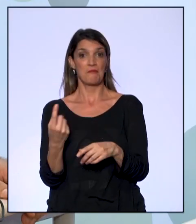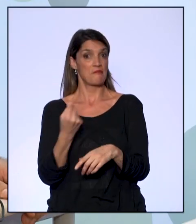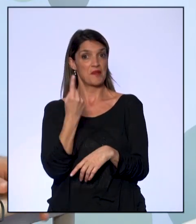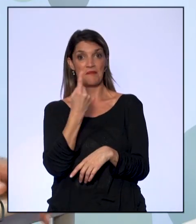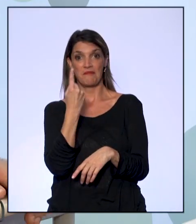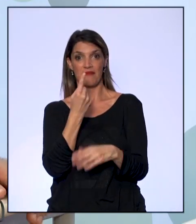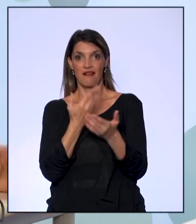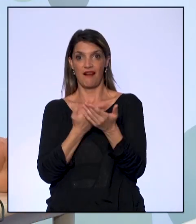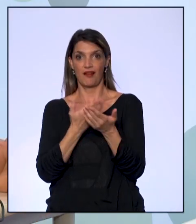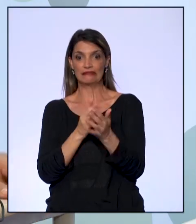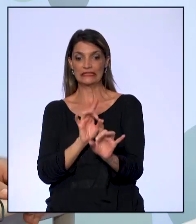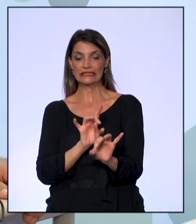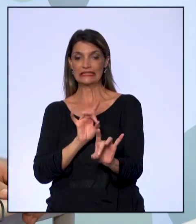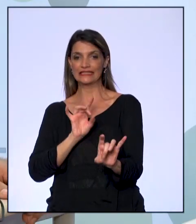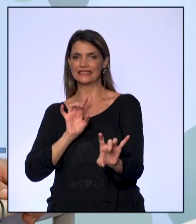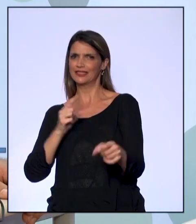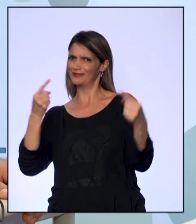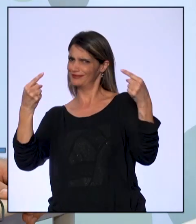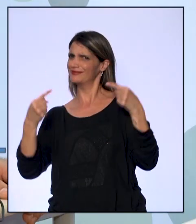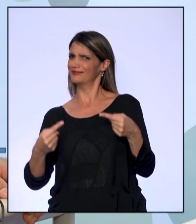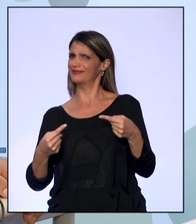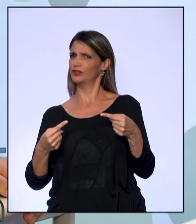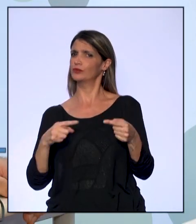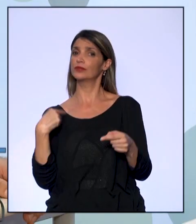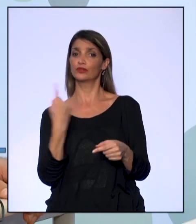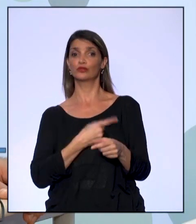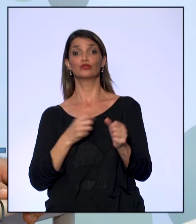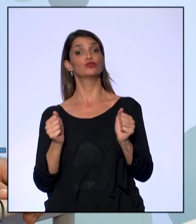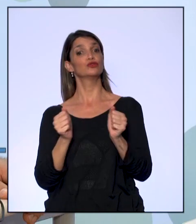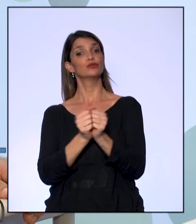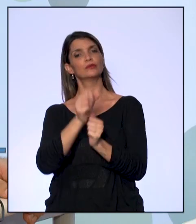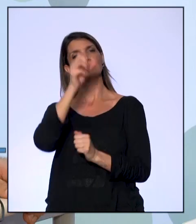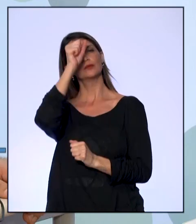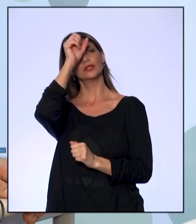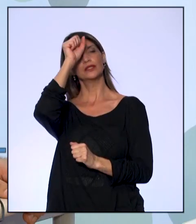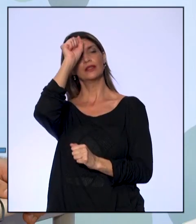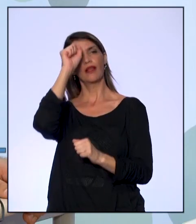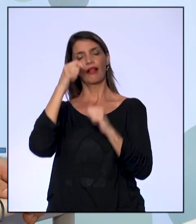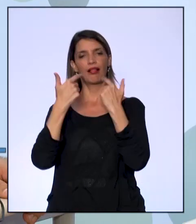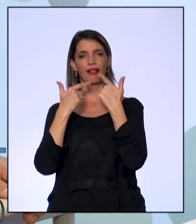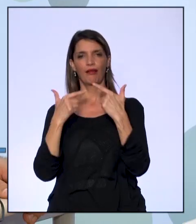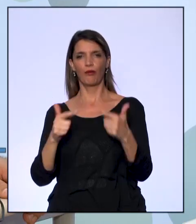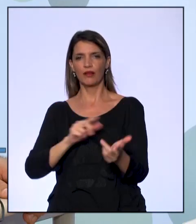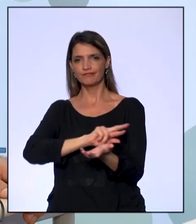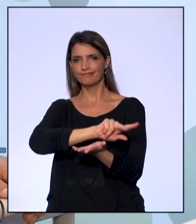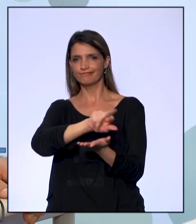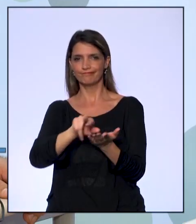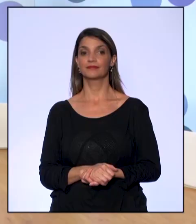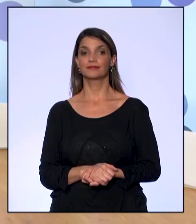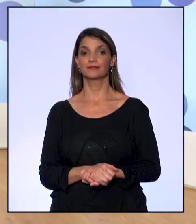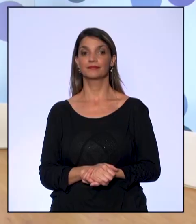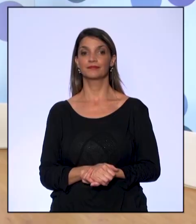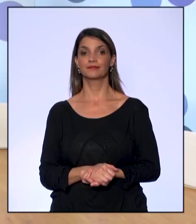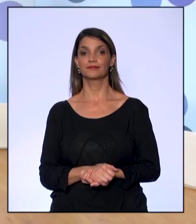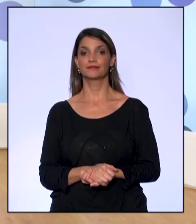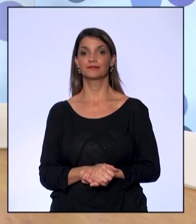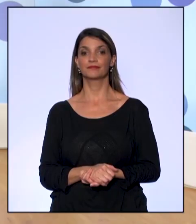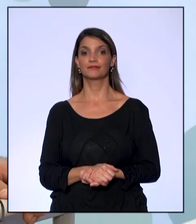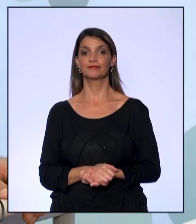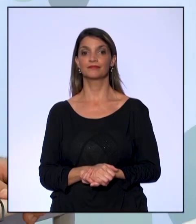também né será um desafio estamos juntos aqui para aprender um pouquinho sobre figuras de linguagem a